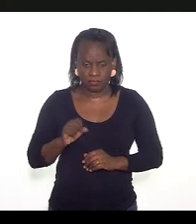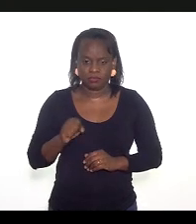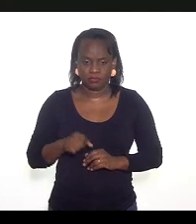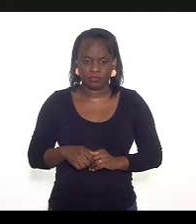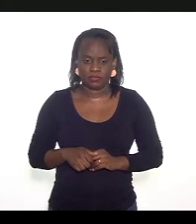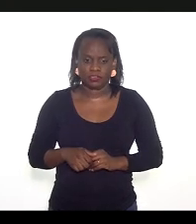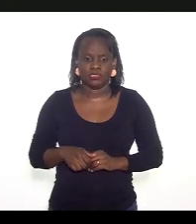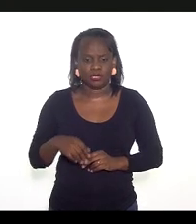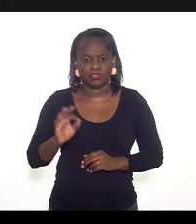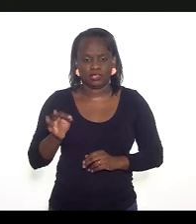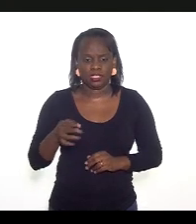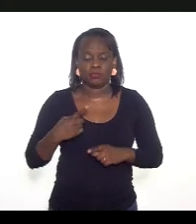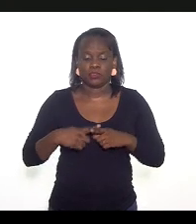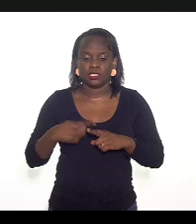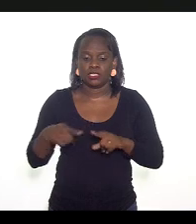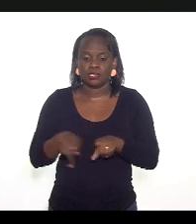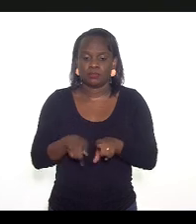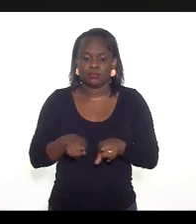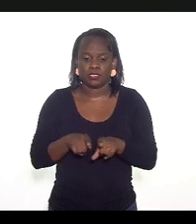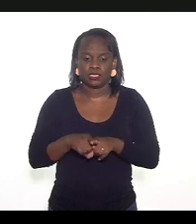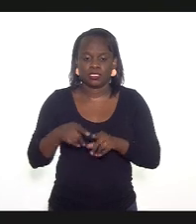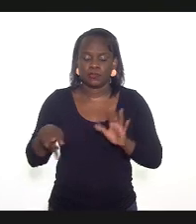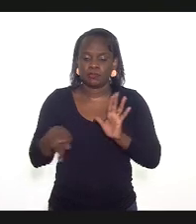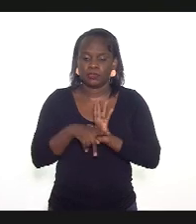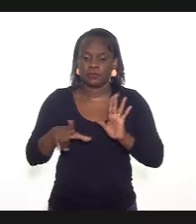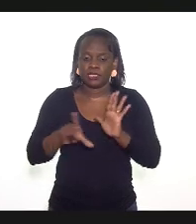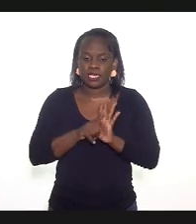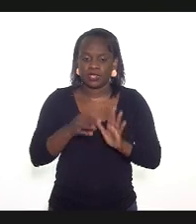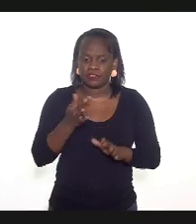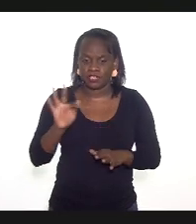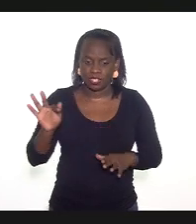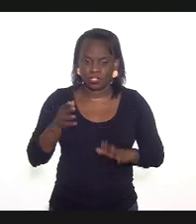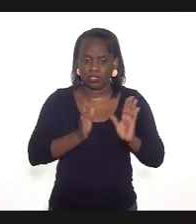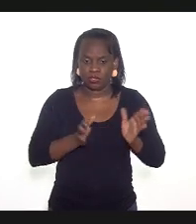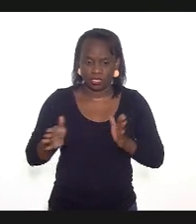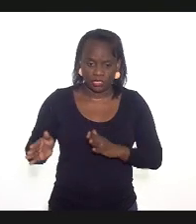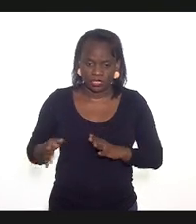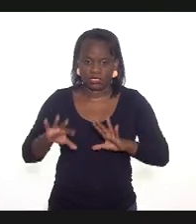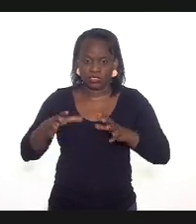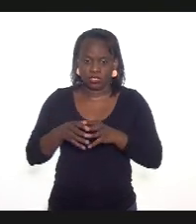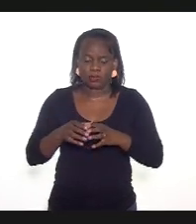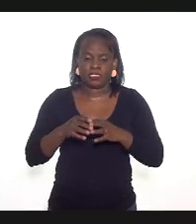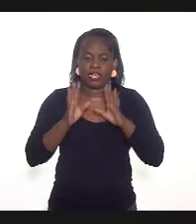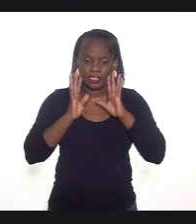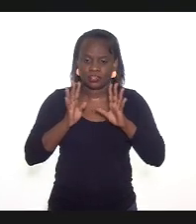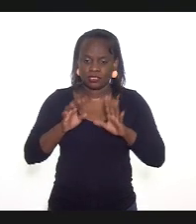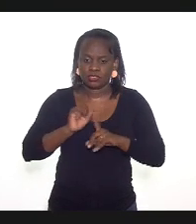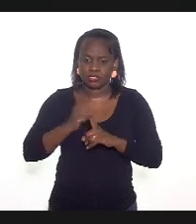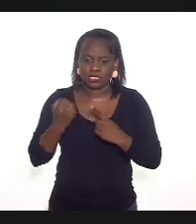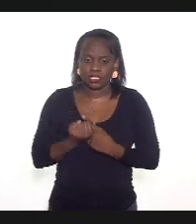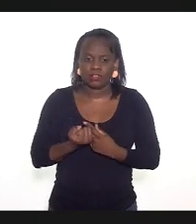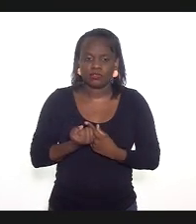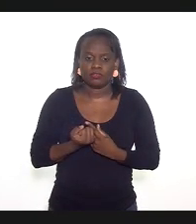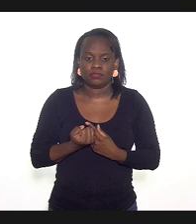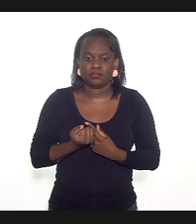É. Não, está certo. É porque também a própria legislação federal que organiza, né, a parte da assistência social, ela... Uhum.